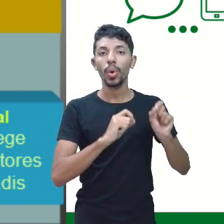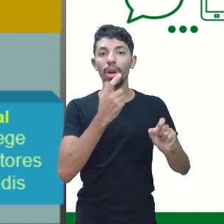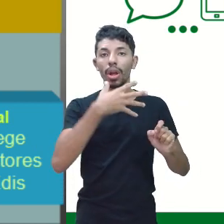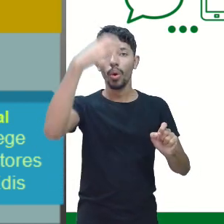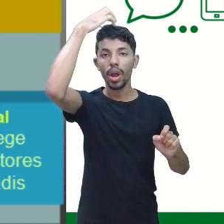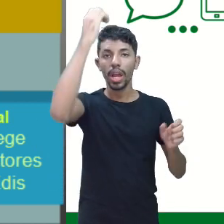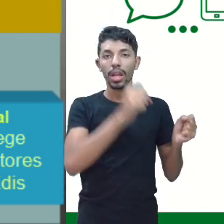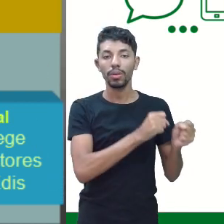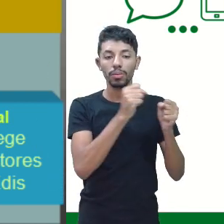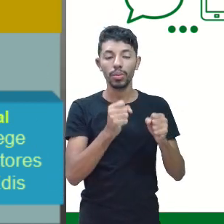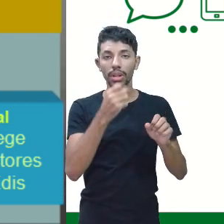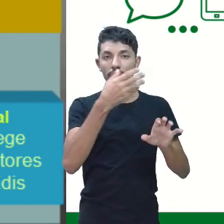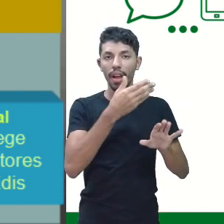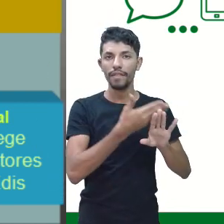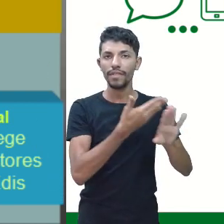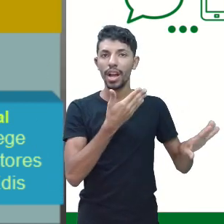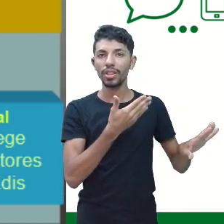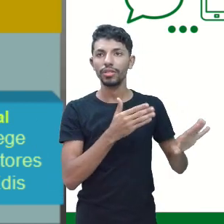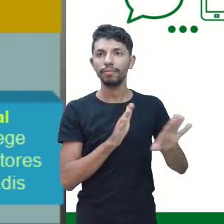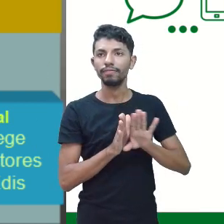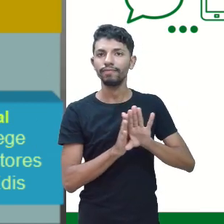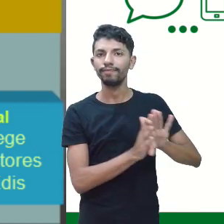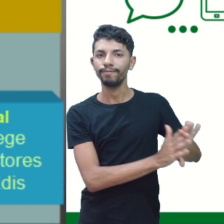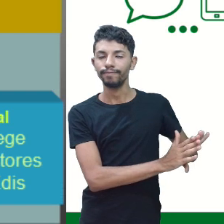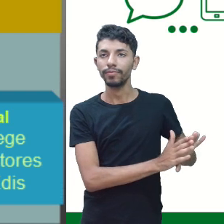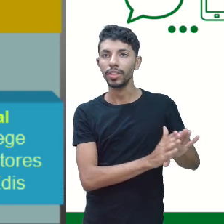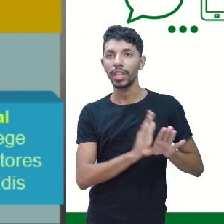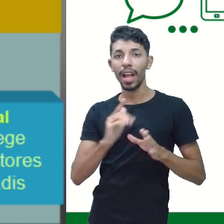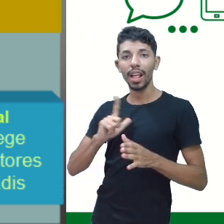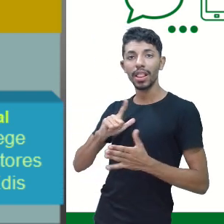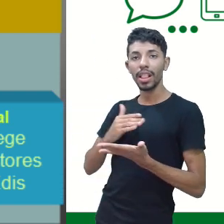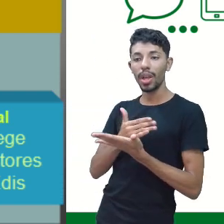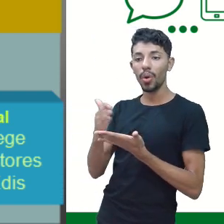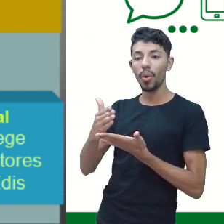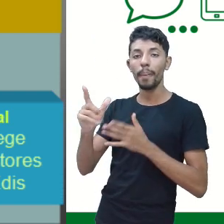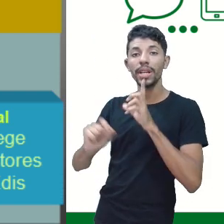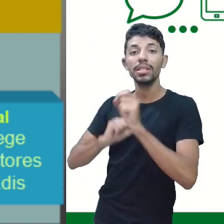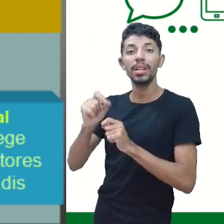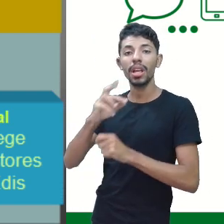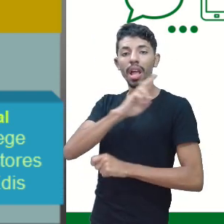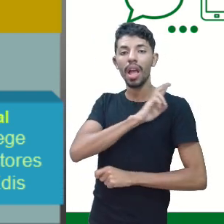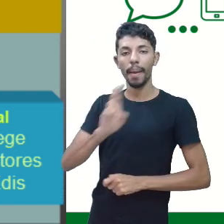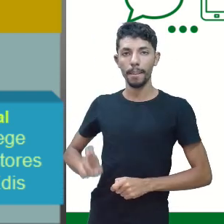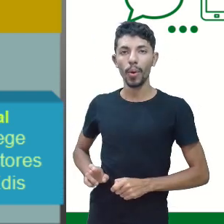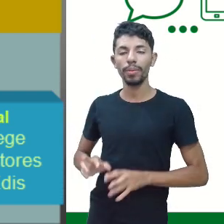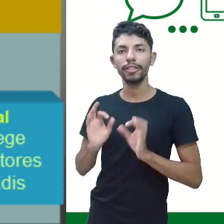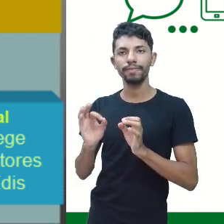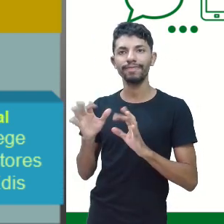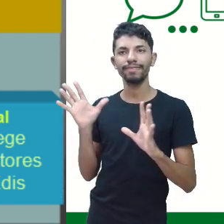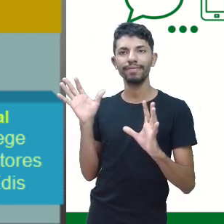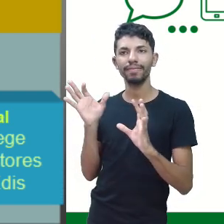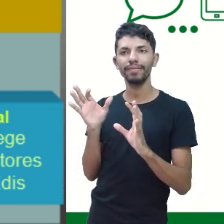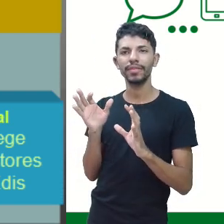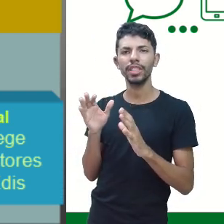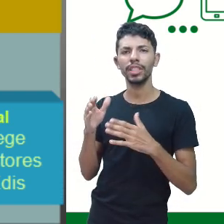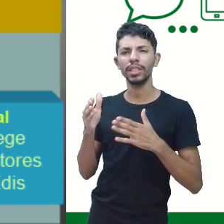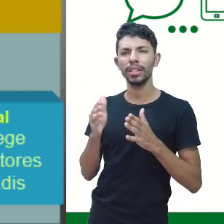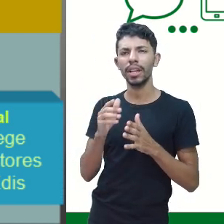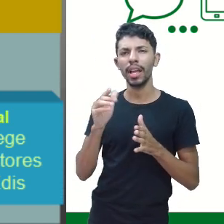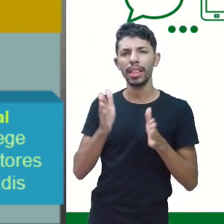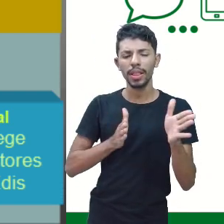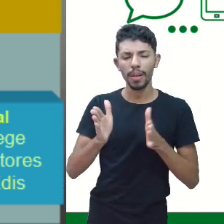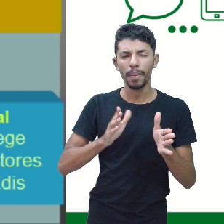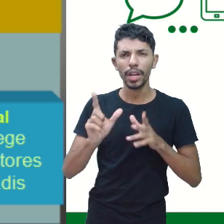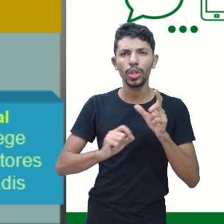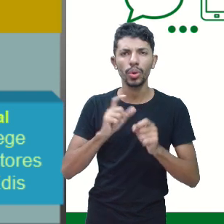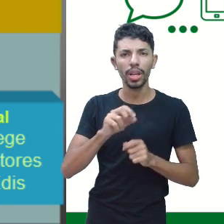que era etrusco, a gente tem aí o início da República, que por sua vez vai se estender